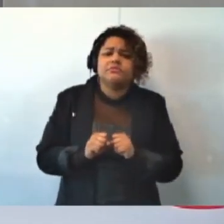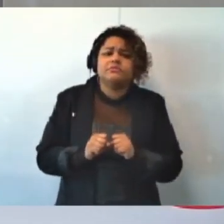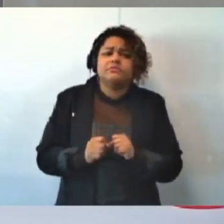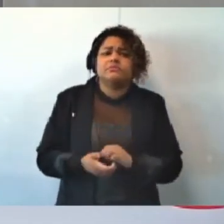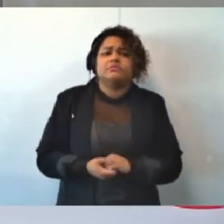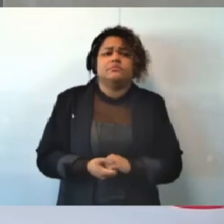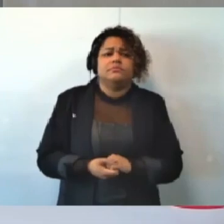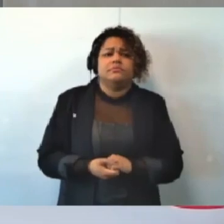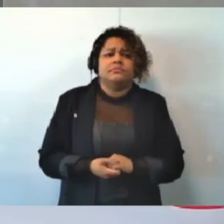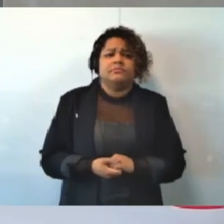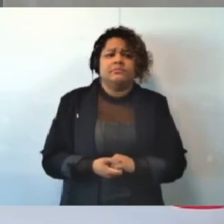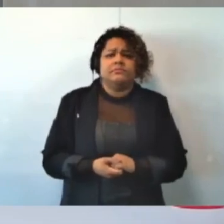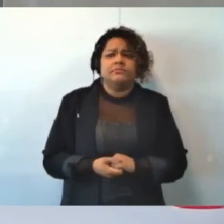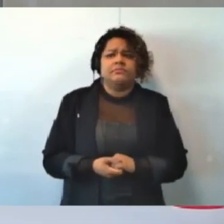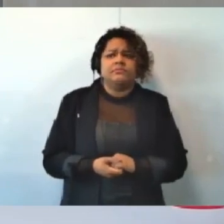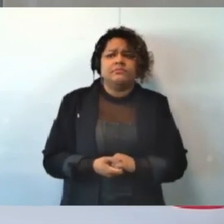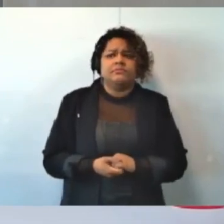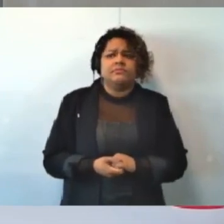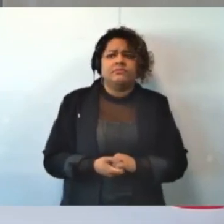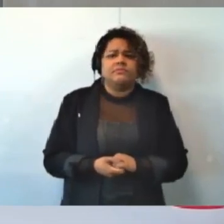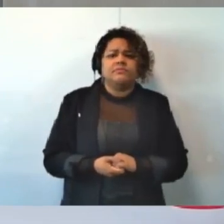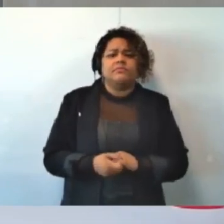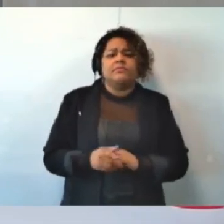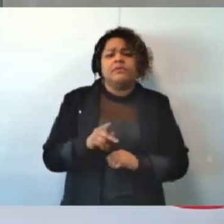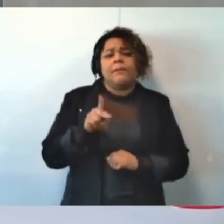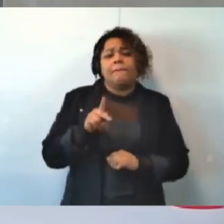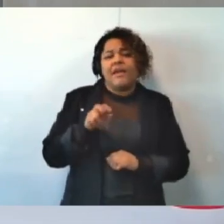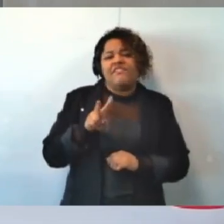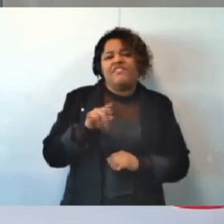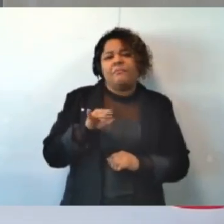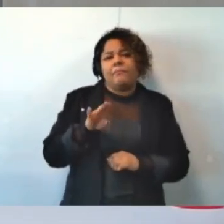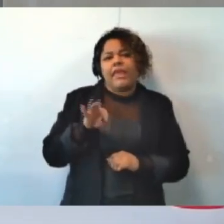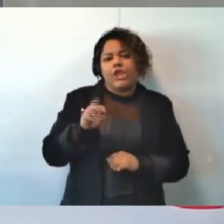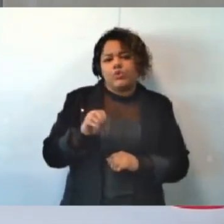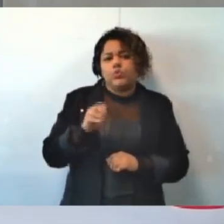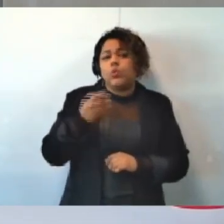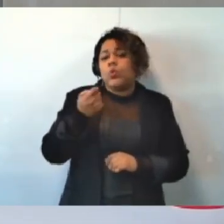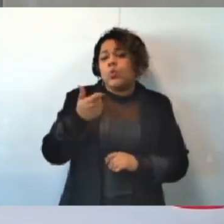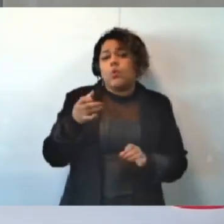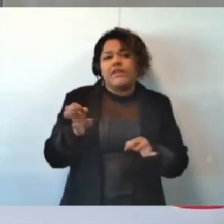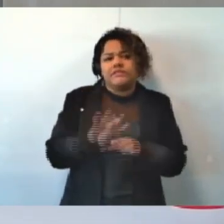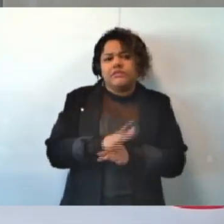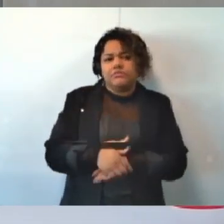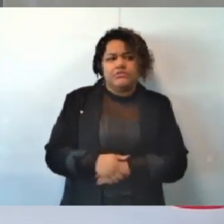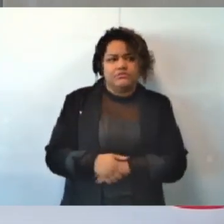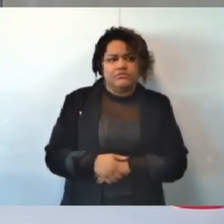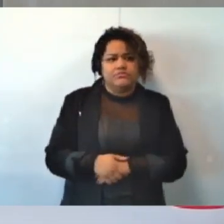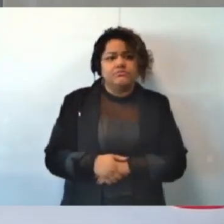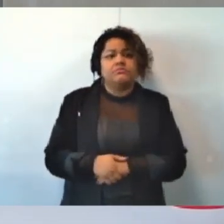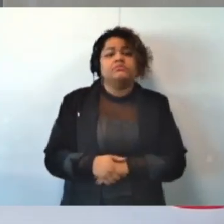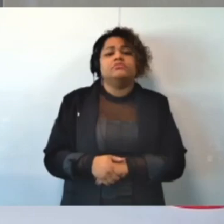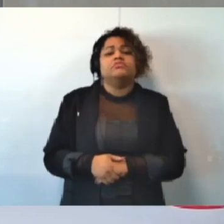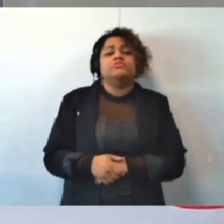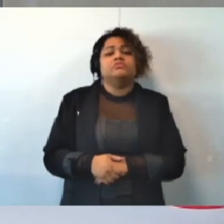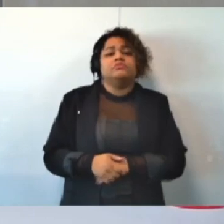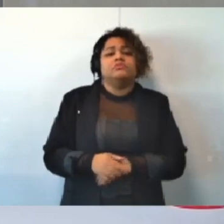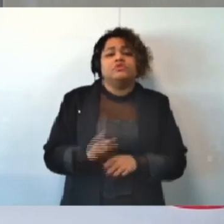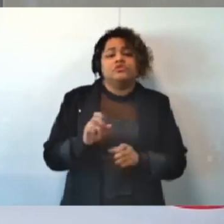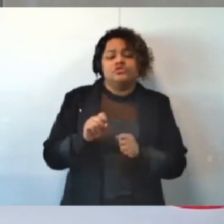É fresagem do asfalto? Fresagem do pavimento. Pois é. Já está quase sendo concluído. É a instalação do canteiro de obra, fresagem e...